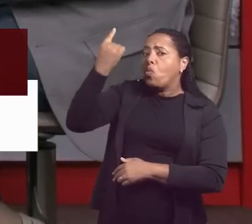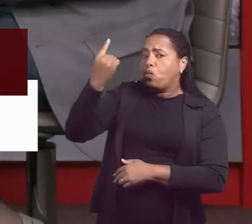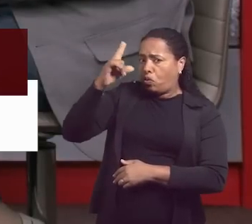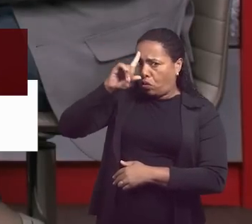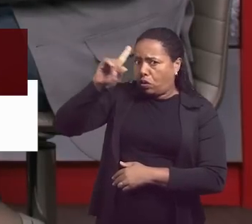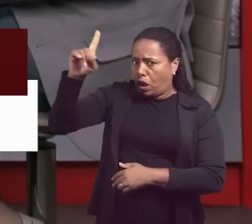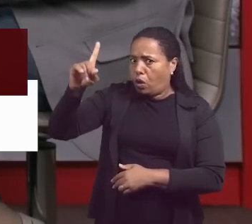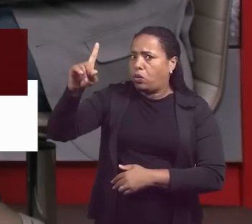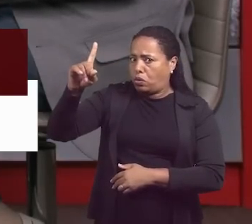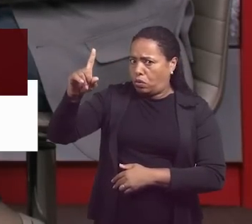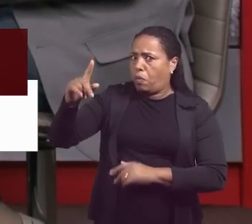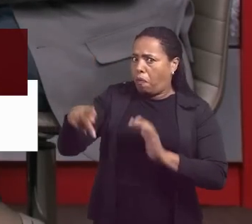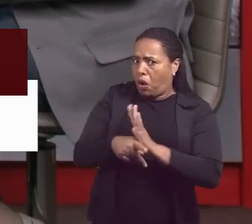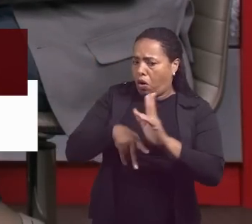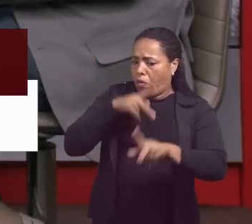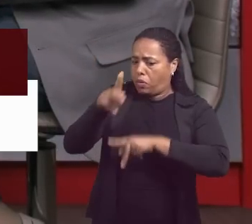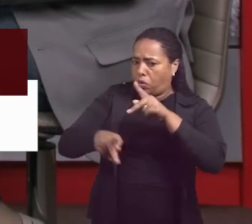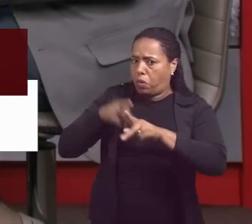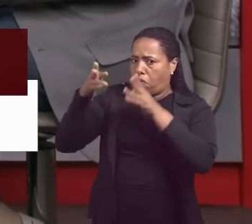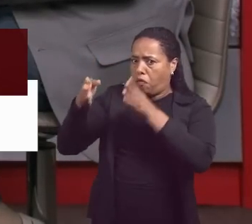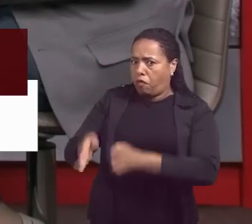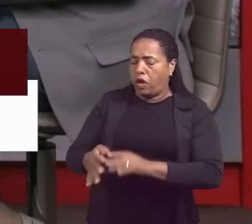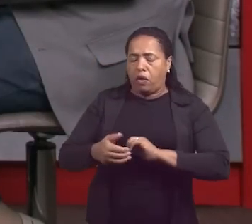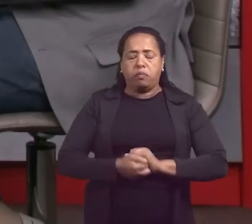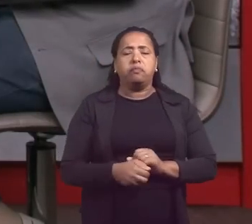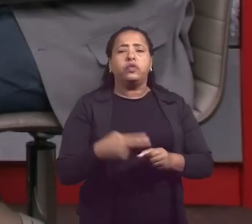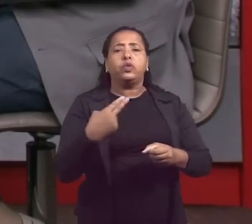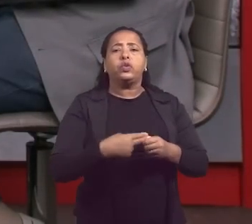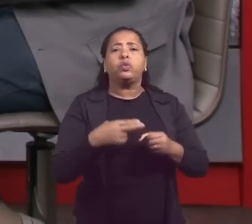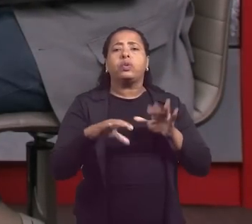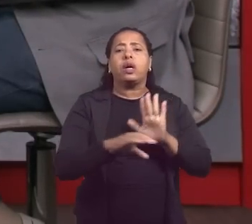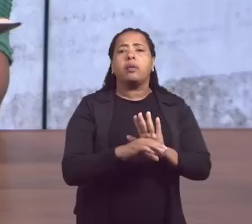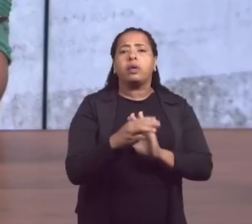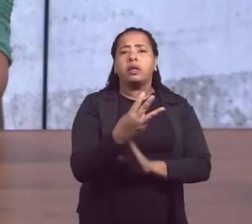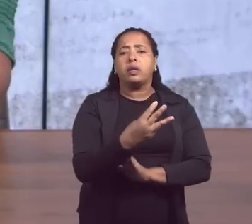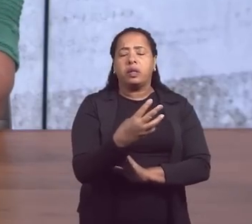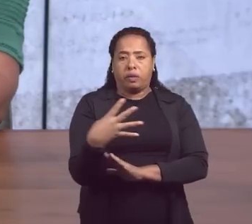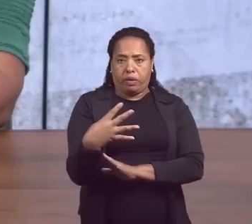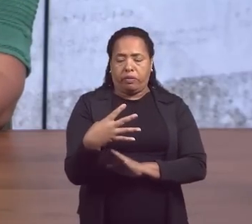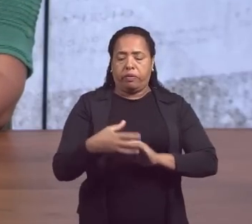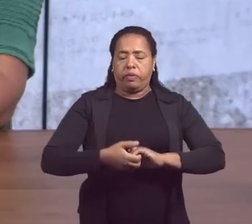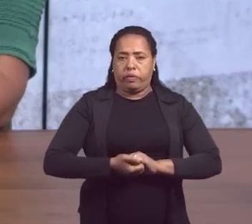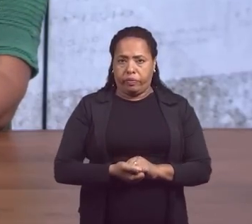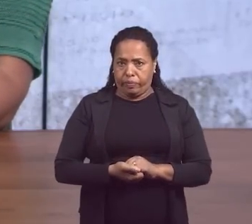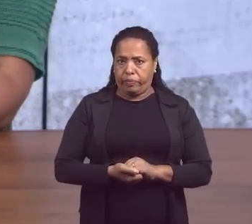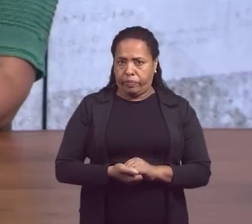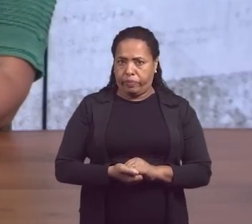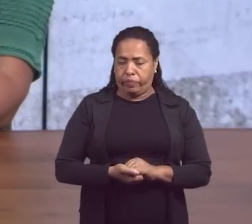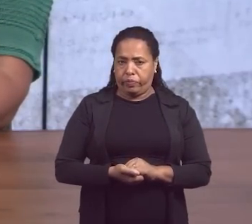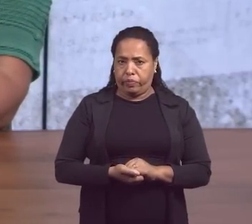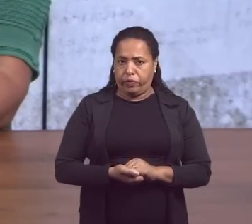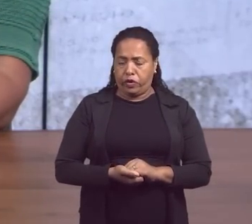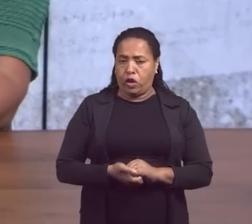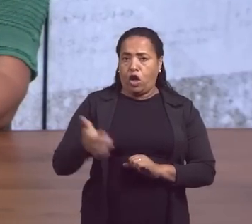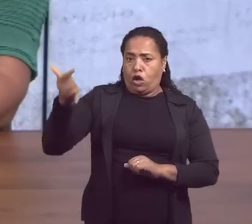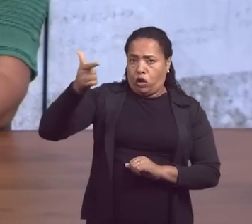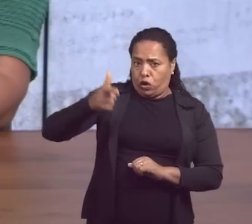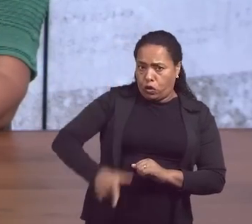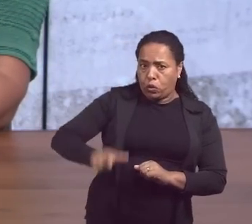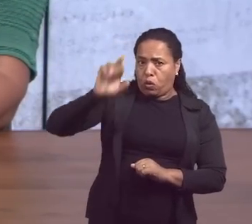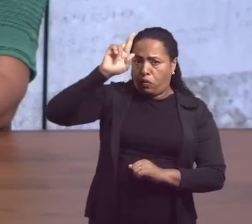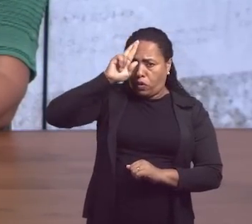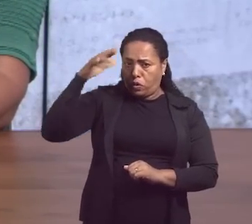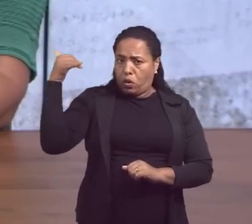Vamos ler juntos capítulo 34 do livro de Números. Falou mais o Senhor a